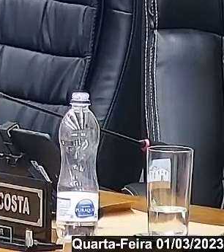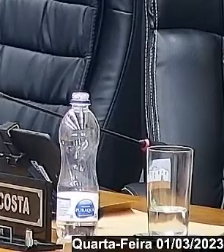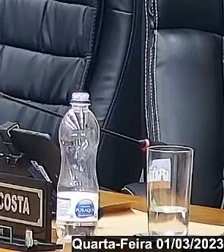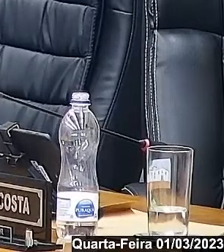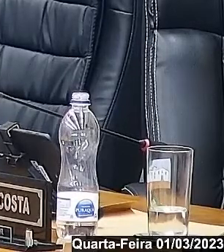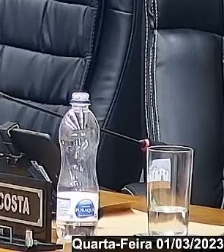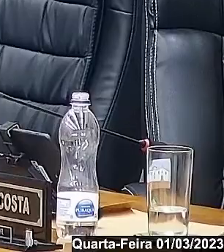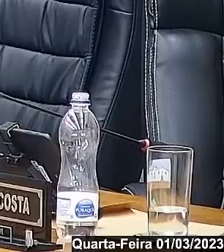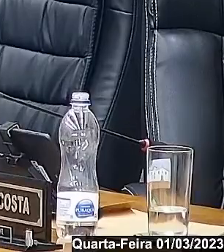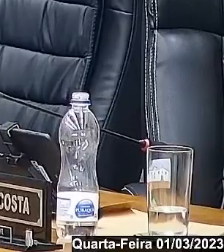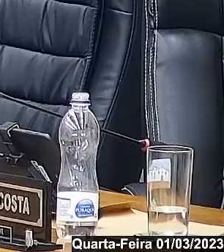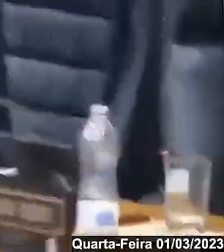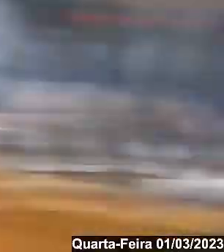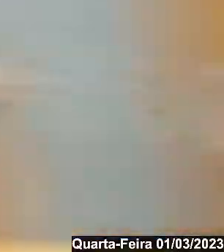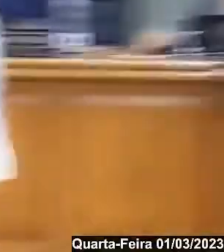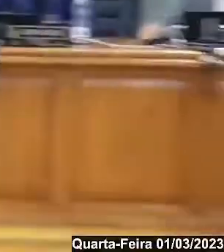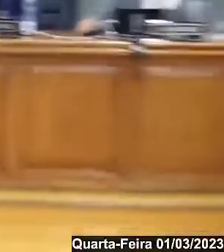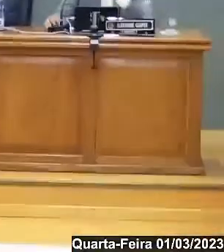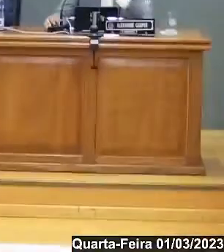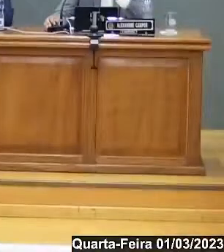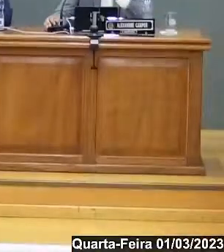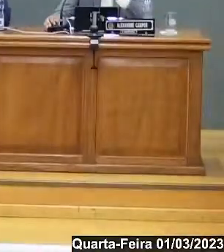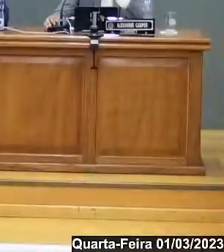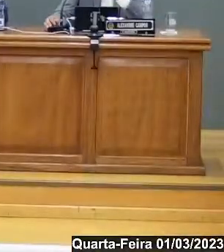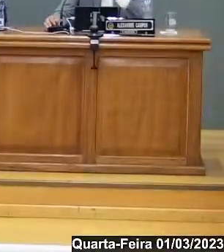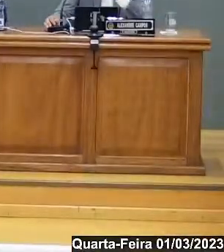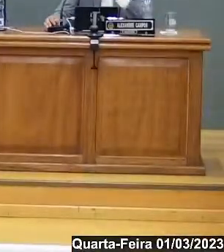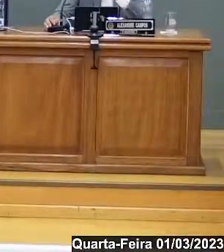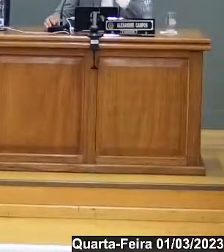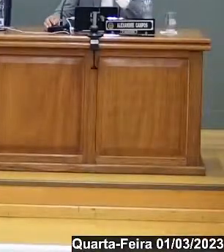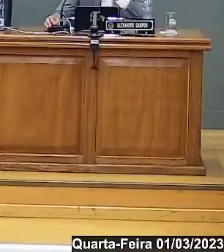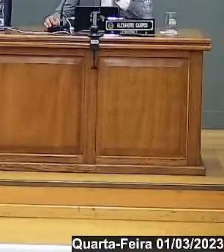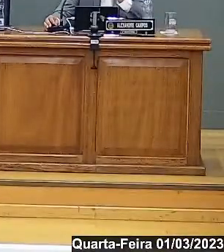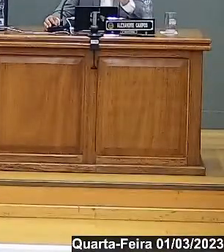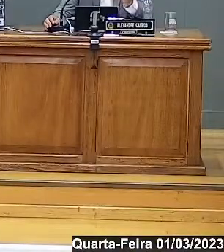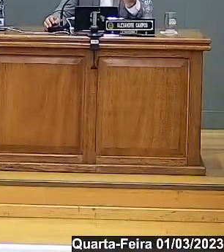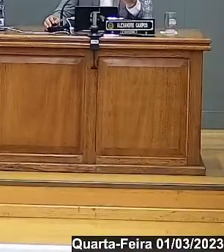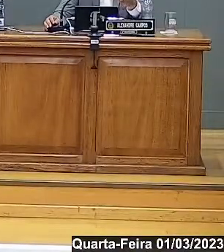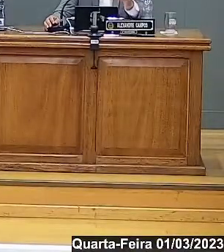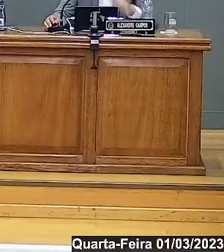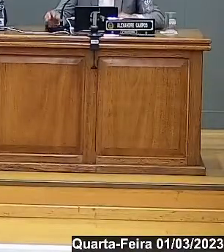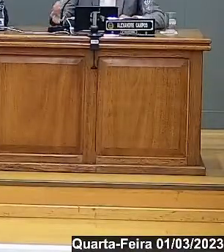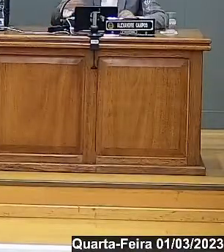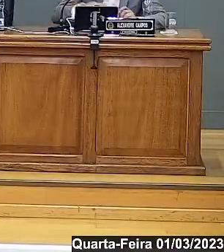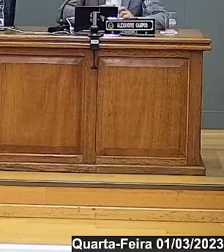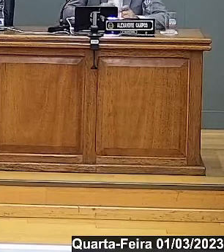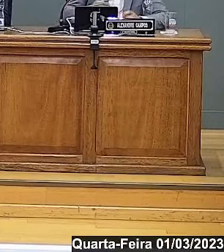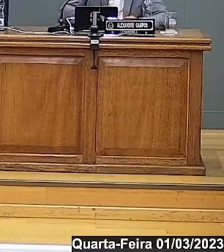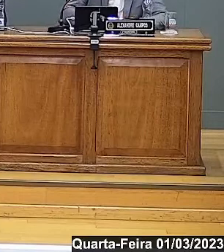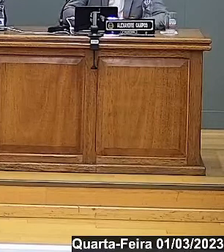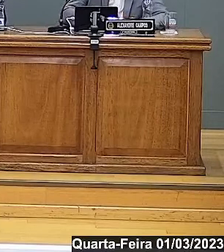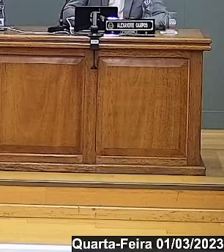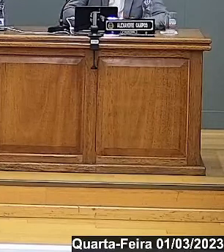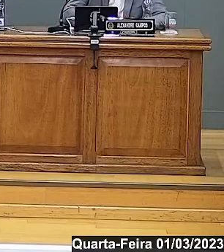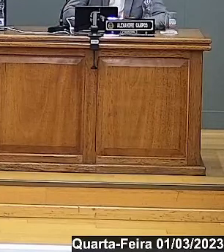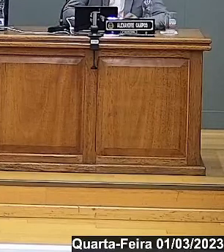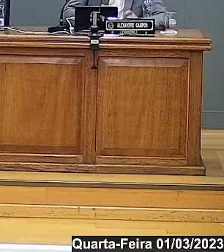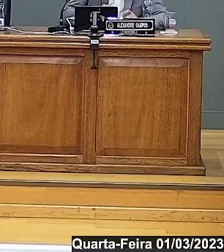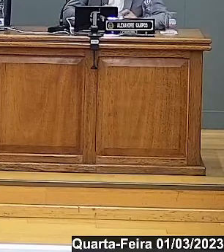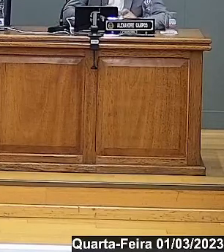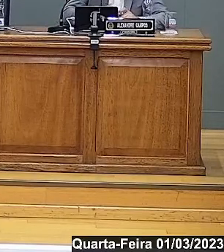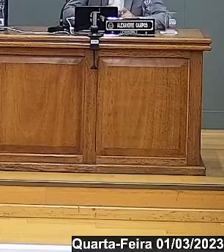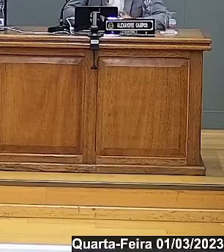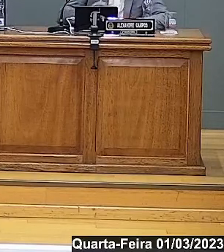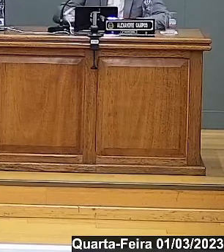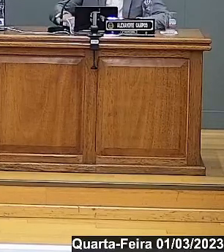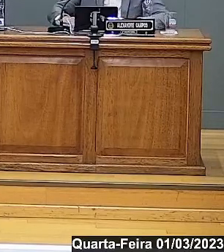Parabéns, vereador Índio, solicito ao secretário que chame o próximo inscrito. Vereador Betinho. Com a palavra o vereador Betinho Souza. Mais uma vez, bom